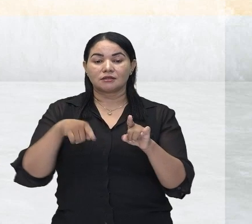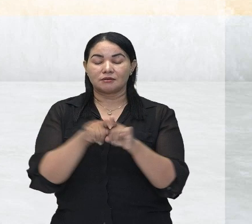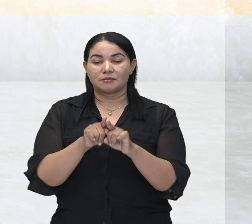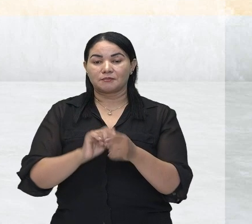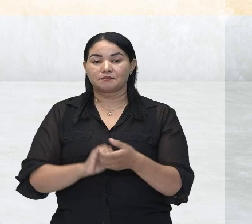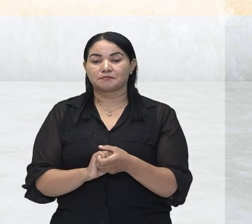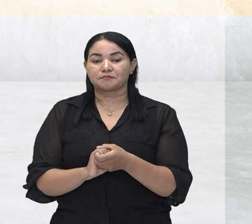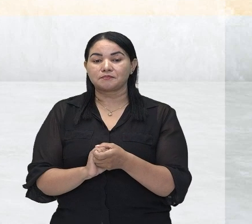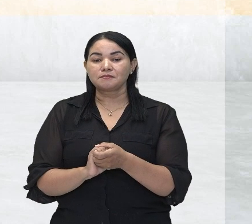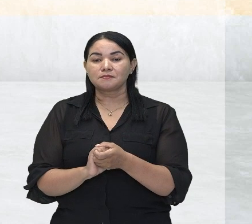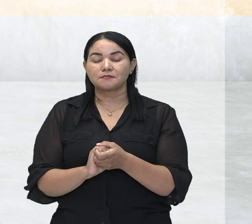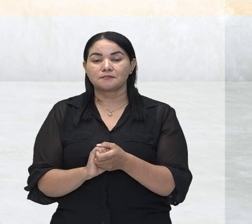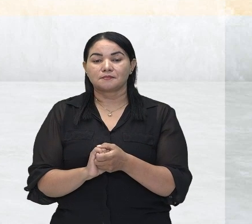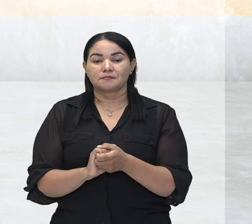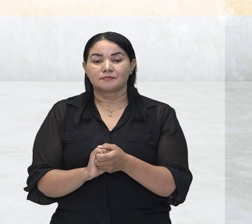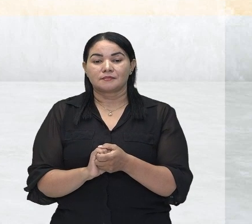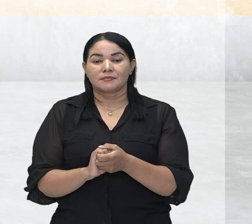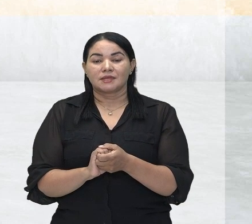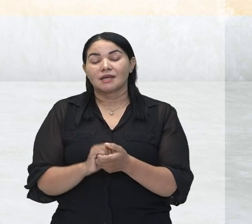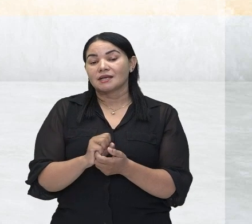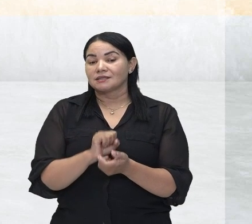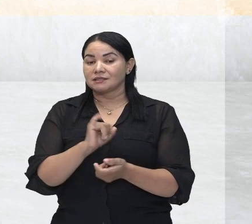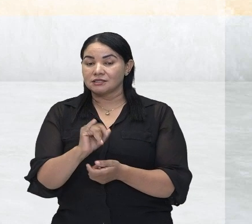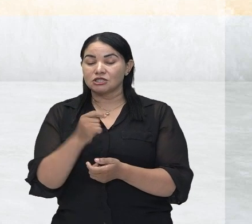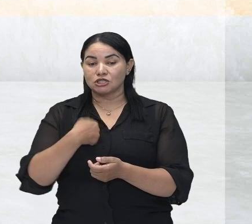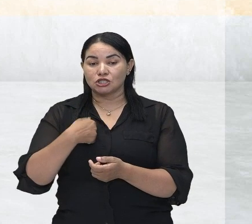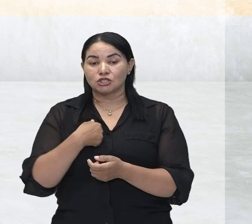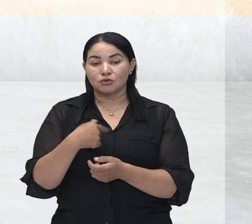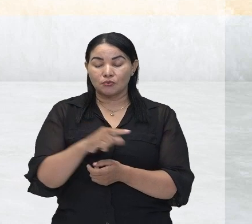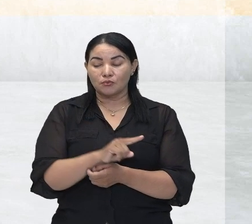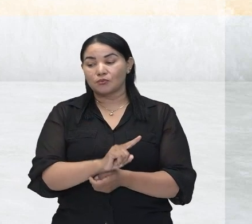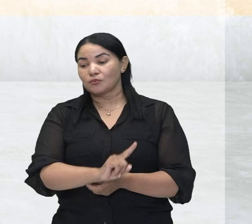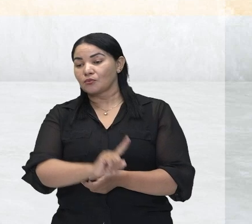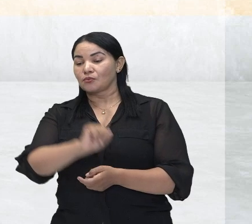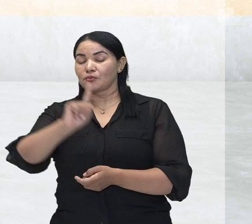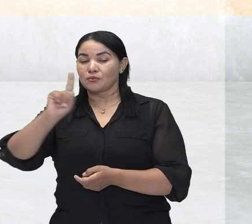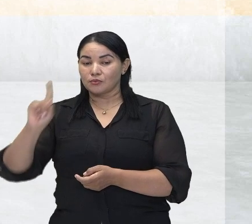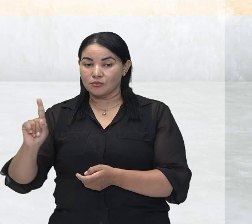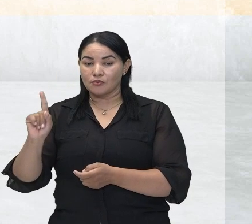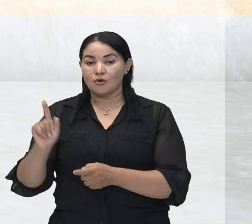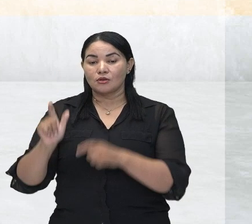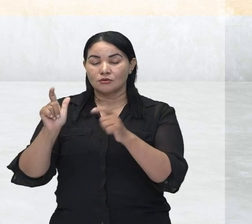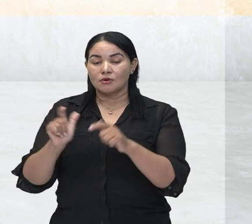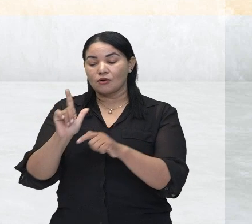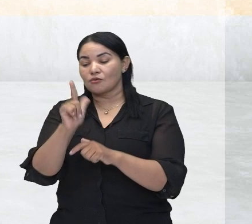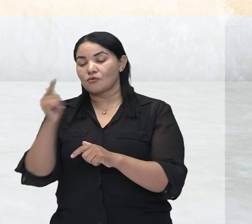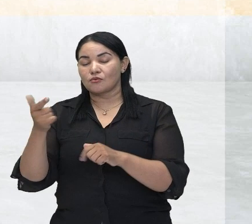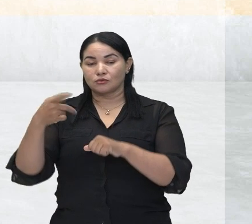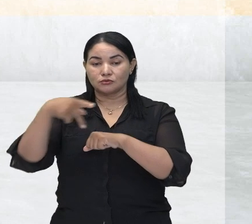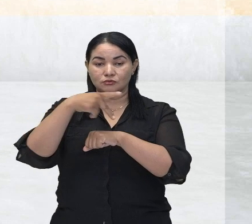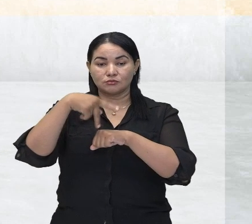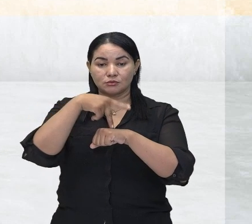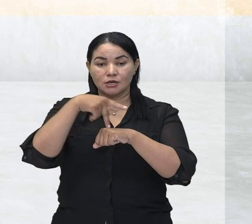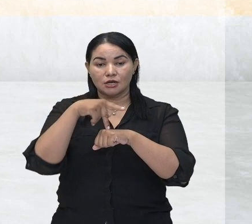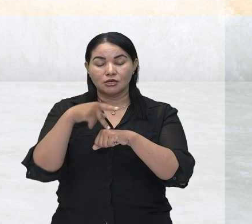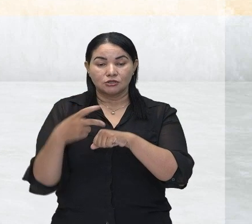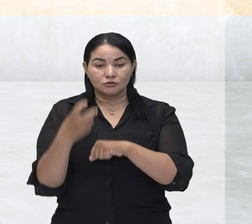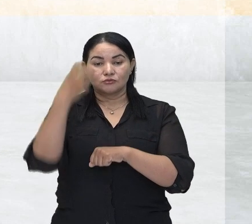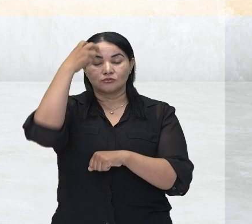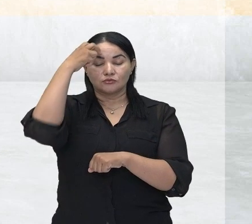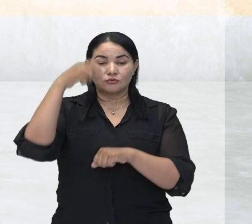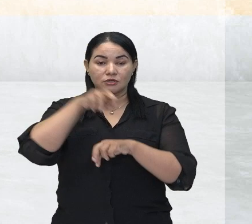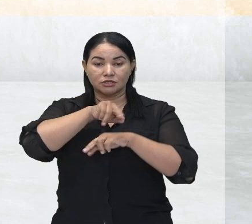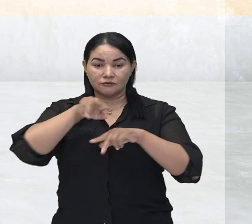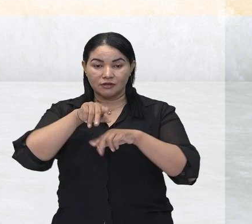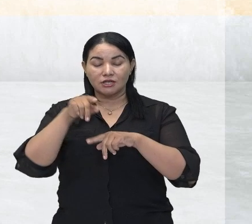conta disso. Se eu sair da minha cultura e ir para um outro lugar, um outro país, uma outra cultura, mesmo assim, eu